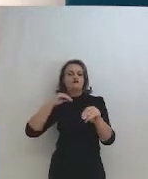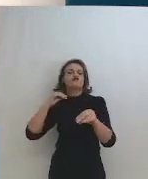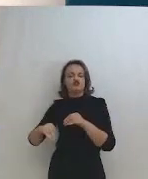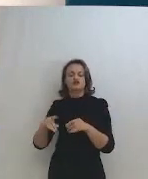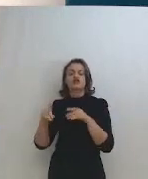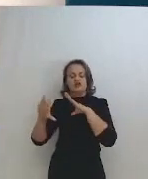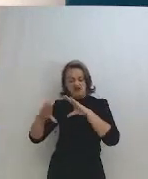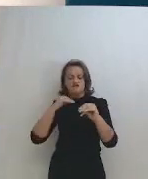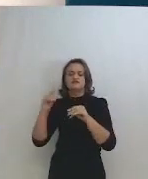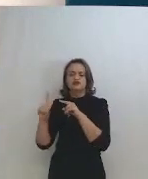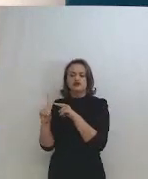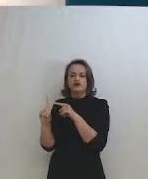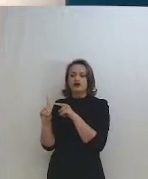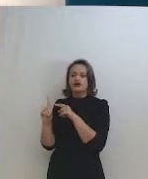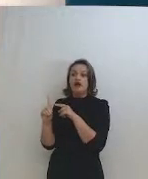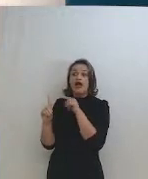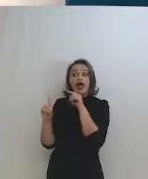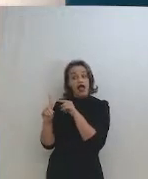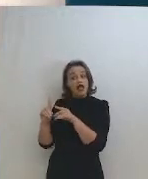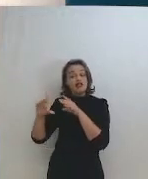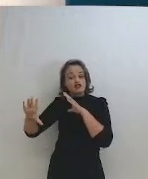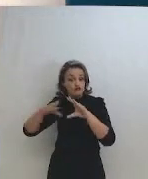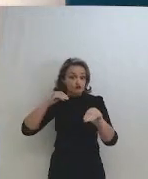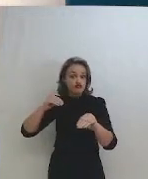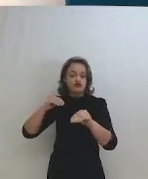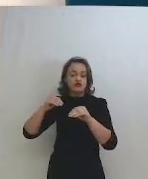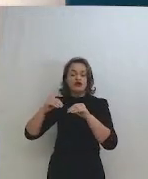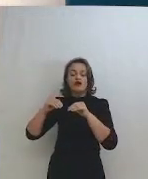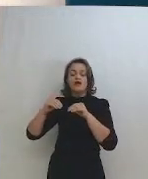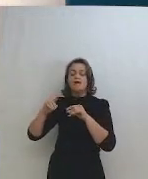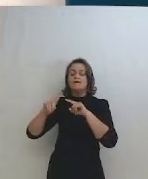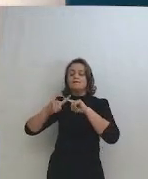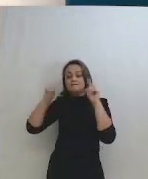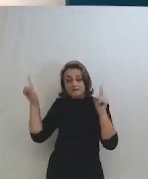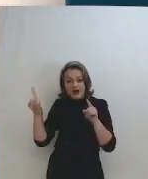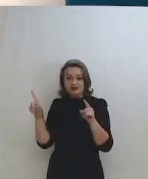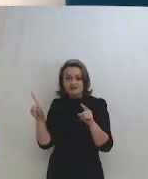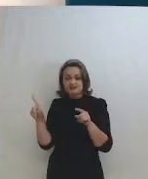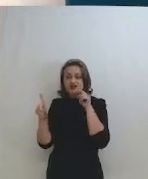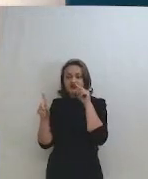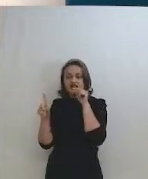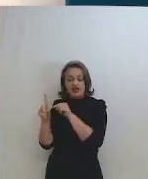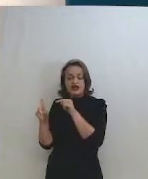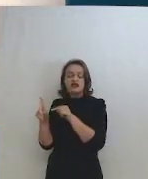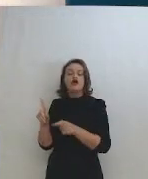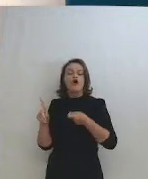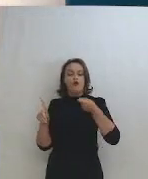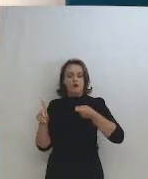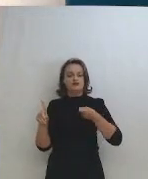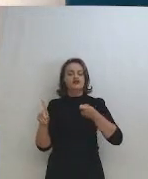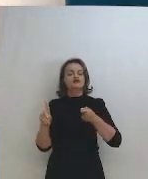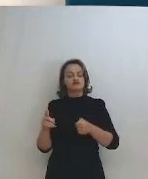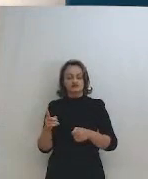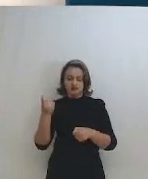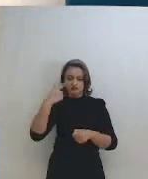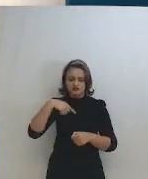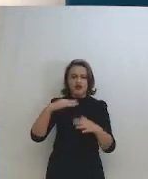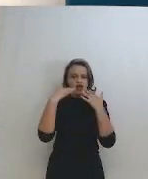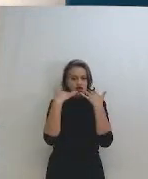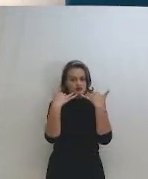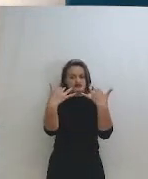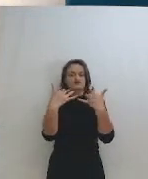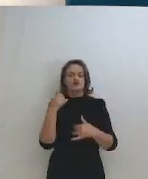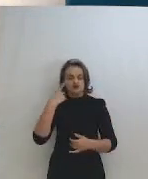mesmo foragido, excelências, não lhe furtou da obrigação de comparecer à audiência de instrução, claro, por